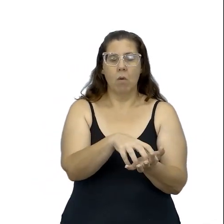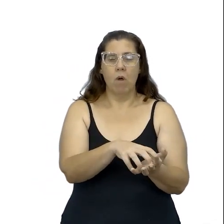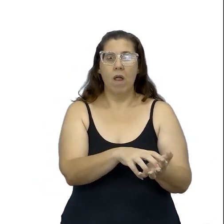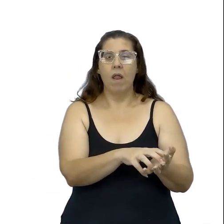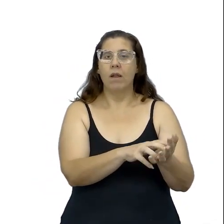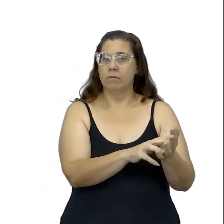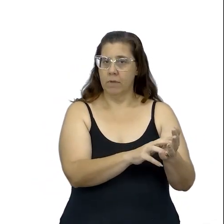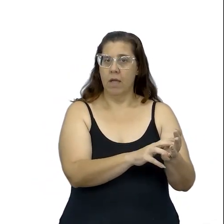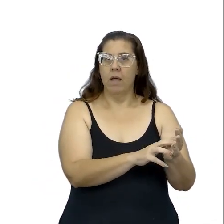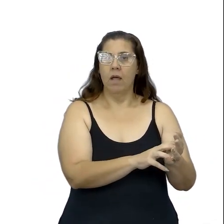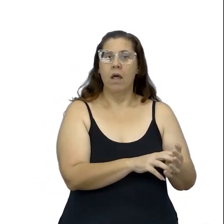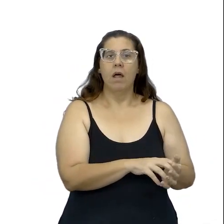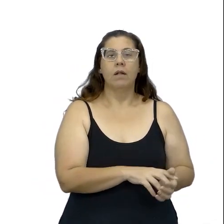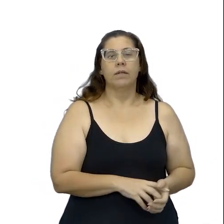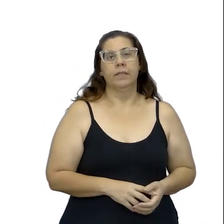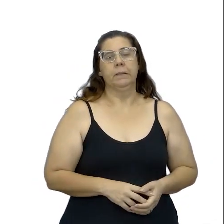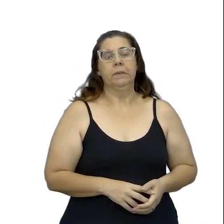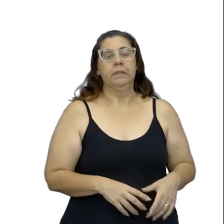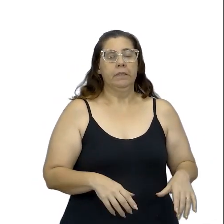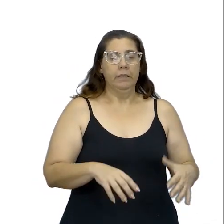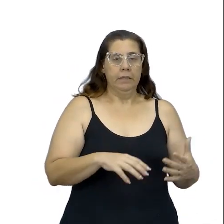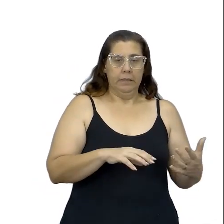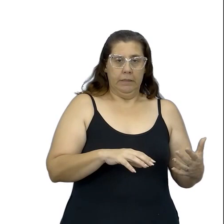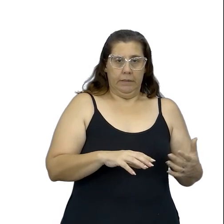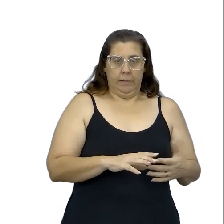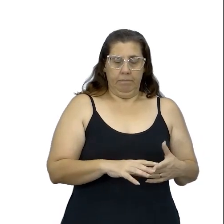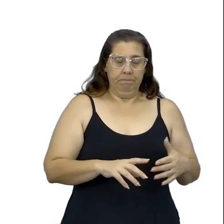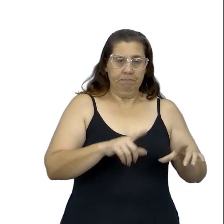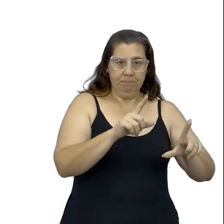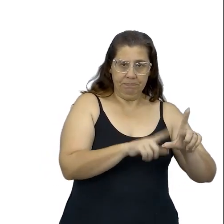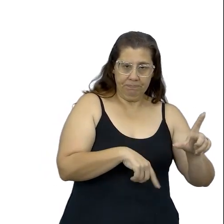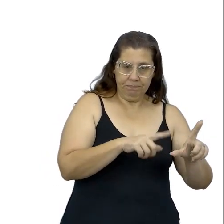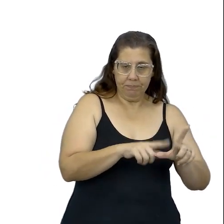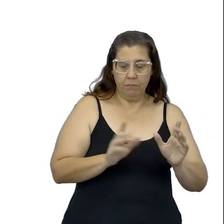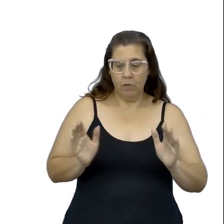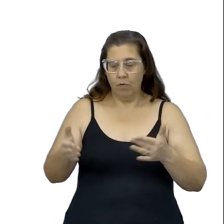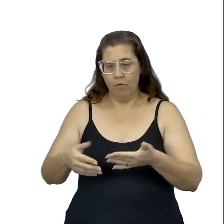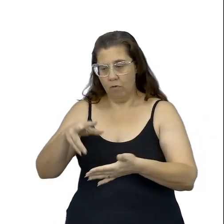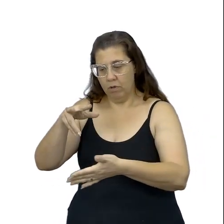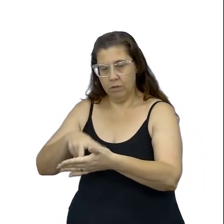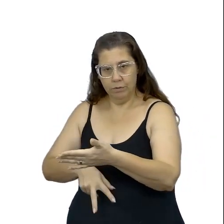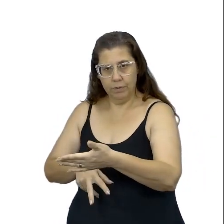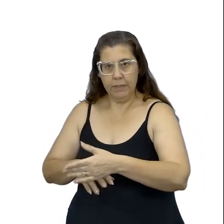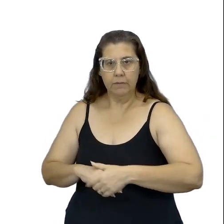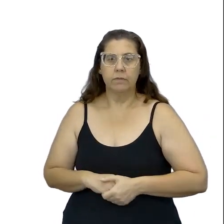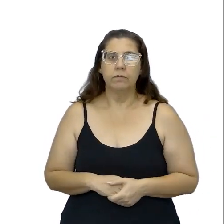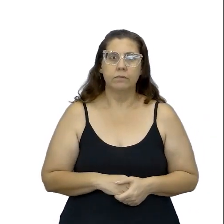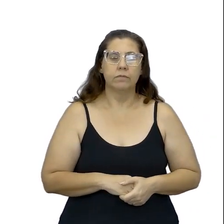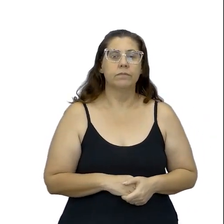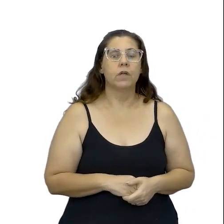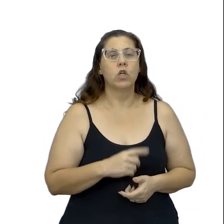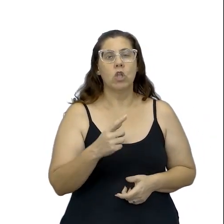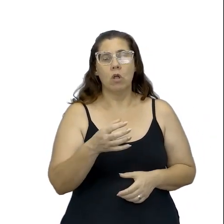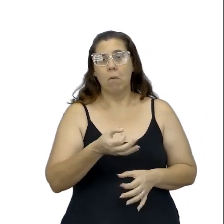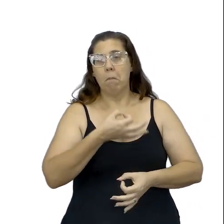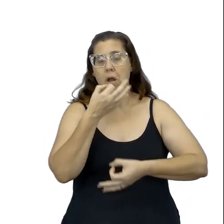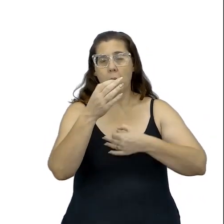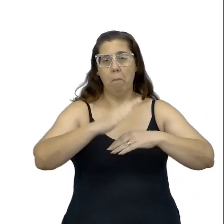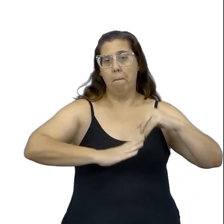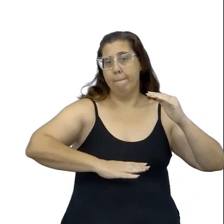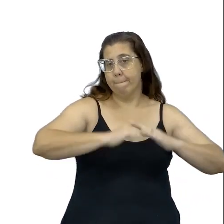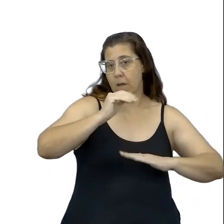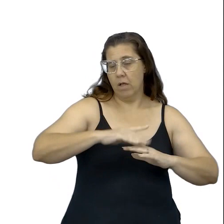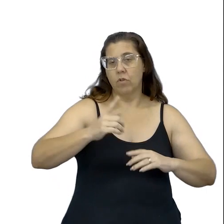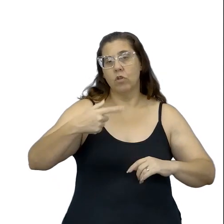as atividades da sequência de atividade 1, com foco em leitura. Nós sugerimos ações para